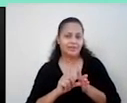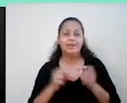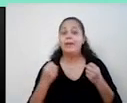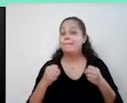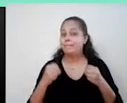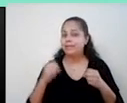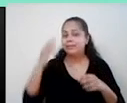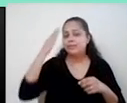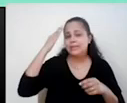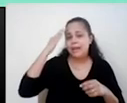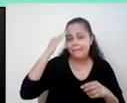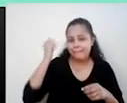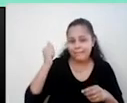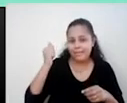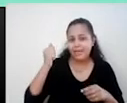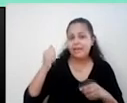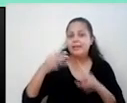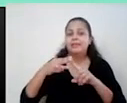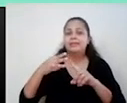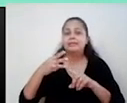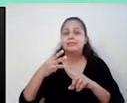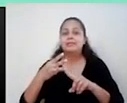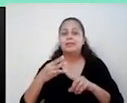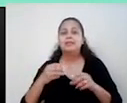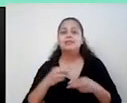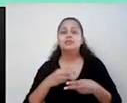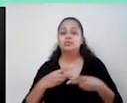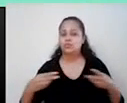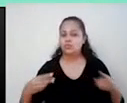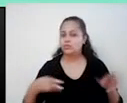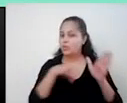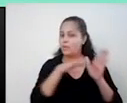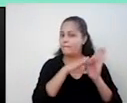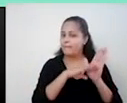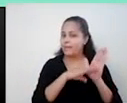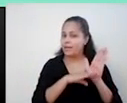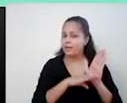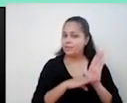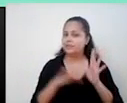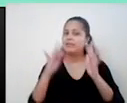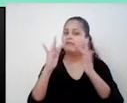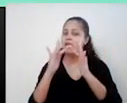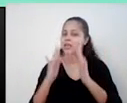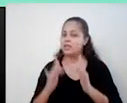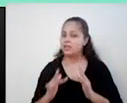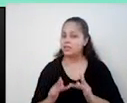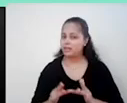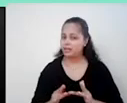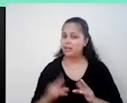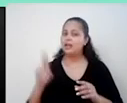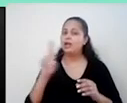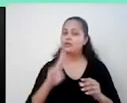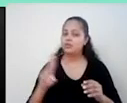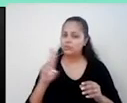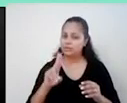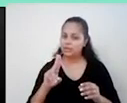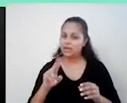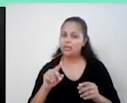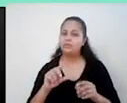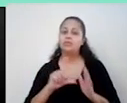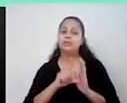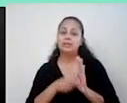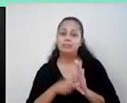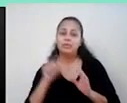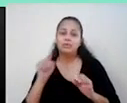que saber quais são essas 3 coisas. Ele vai detalhar, ele vai contar, ele vai fazer como se fosse uma lista depois. E ele muitas vezes usado após